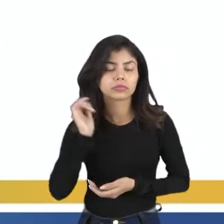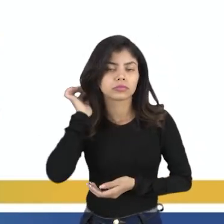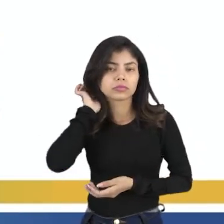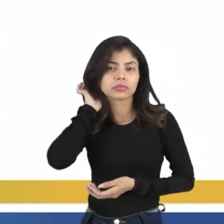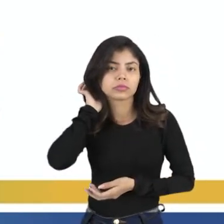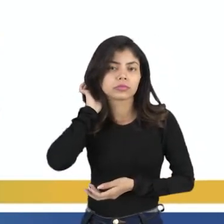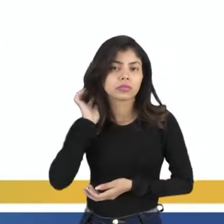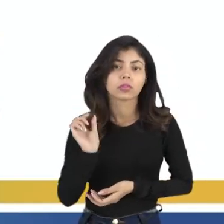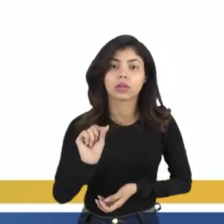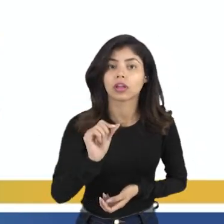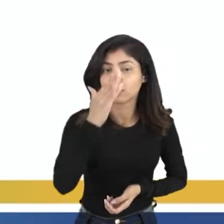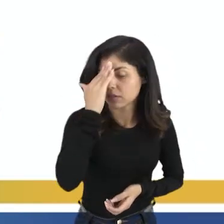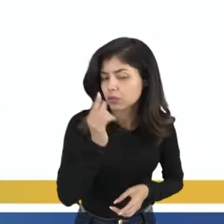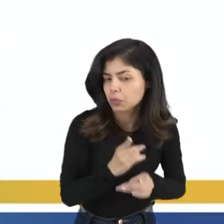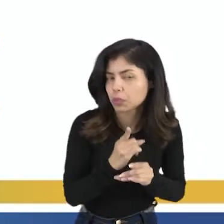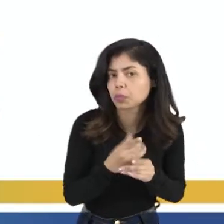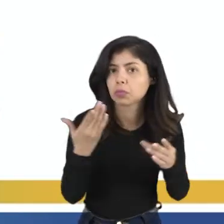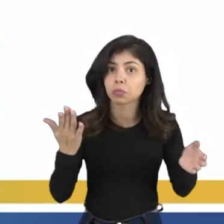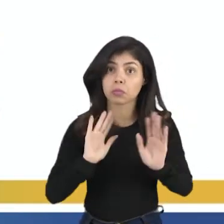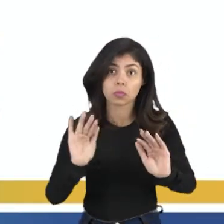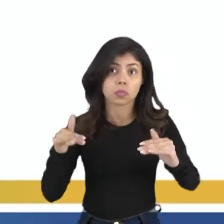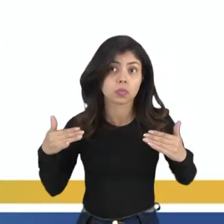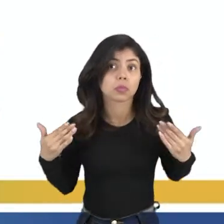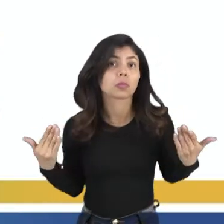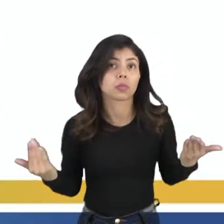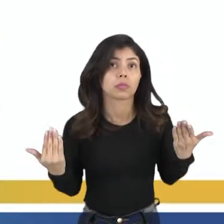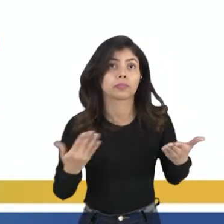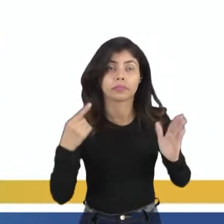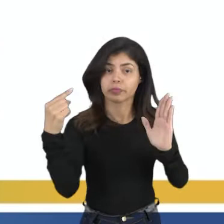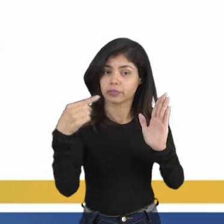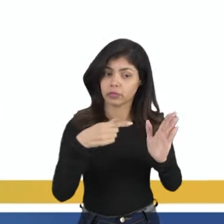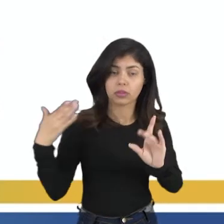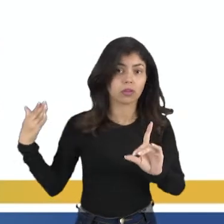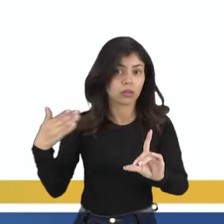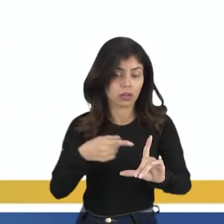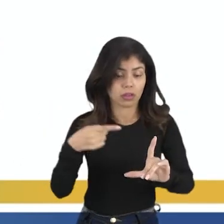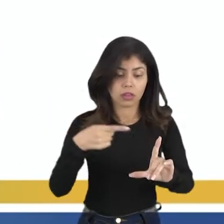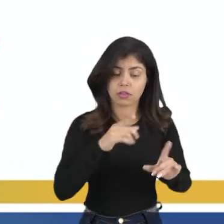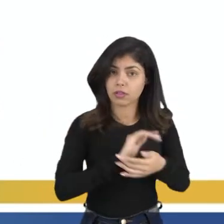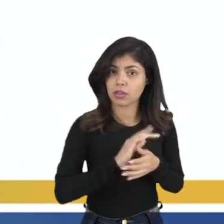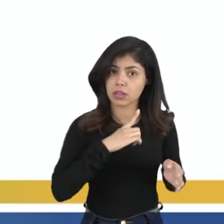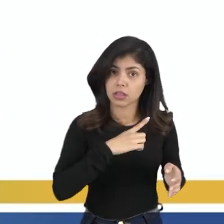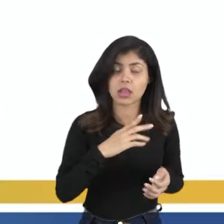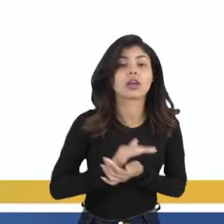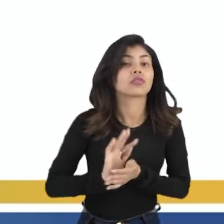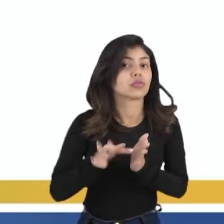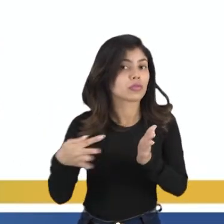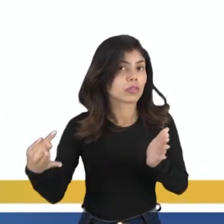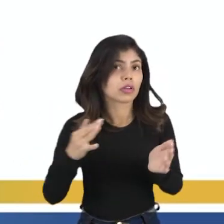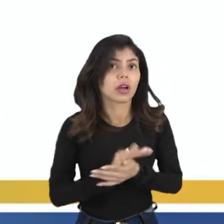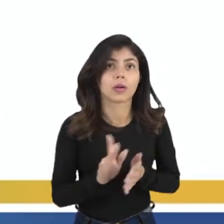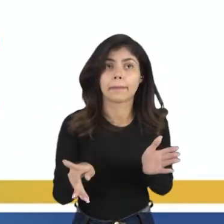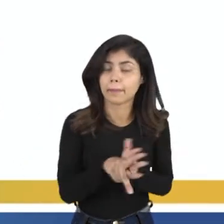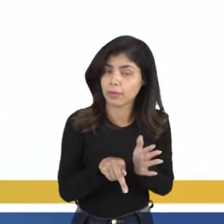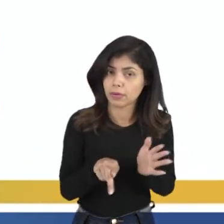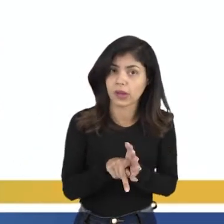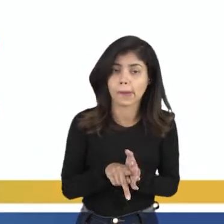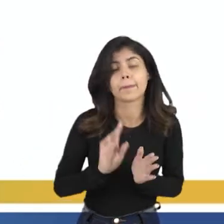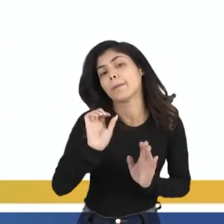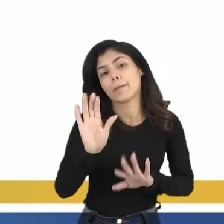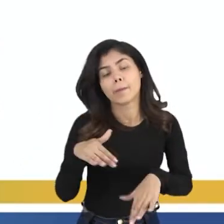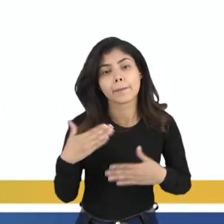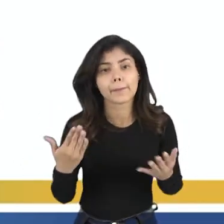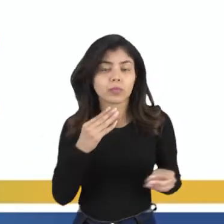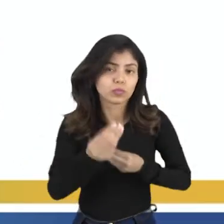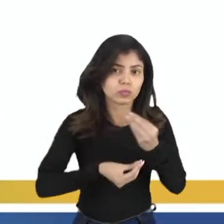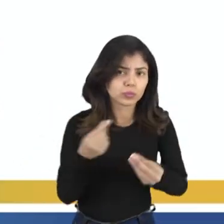O que ele quer que você identifique aí? Qual é a nossa referência de função referencial? Ou